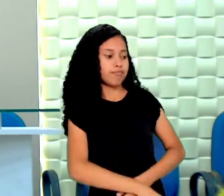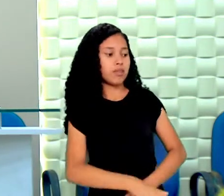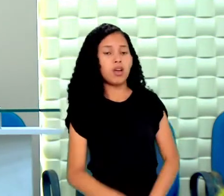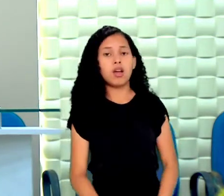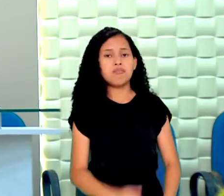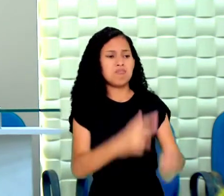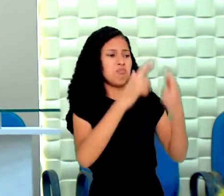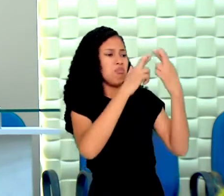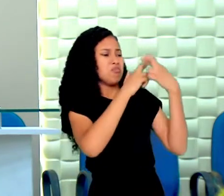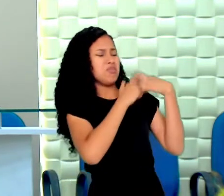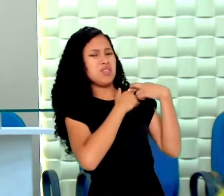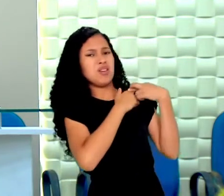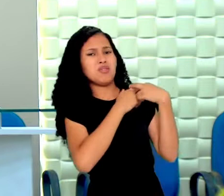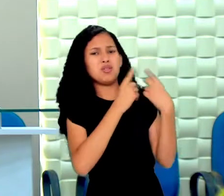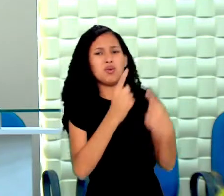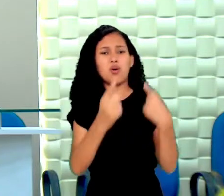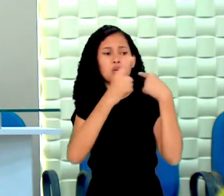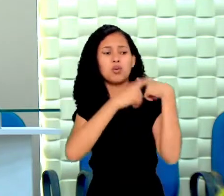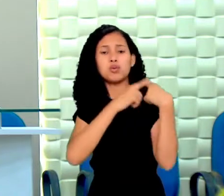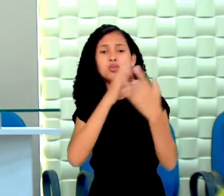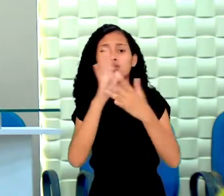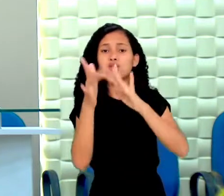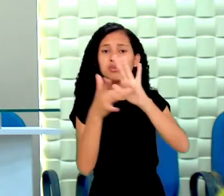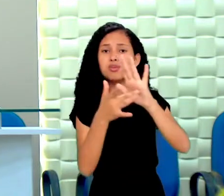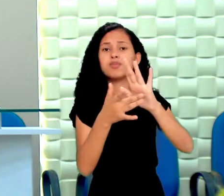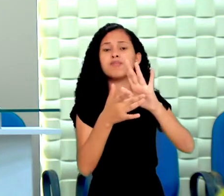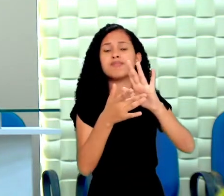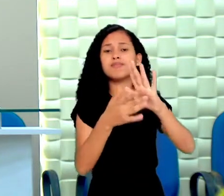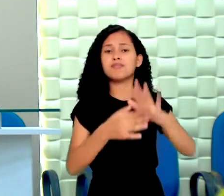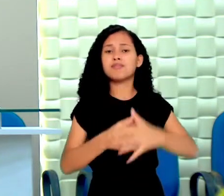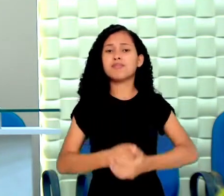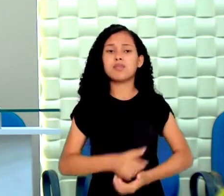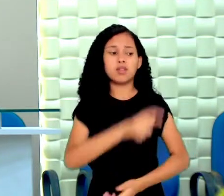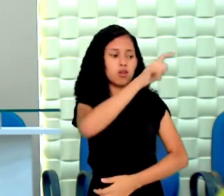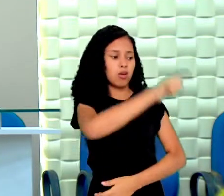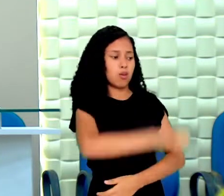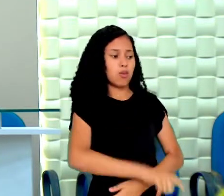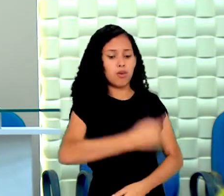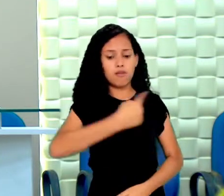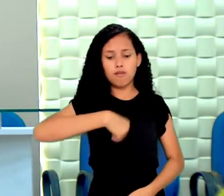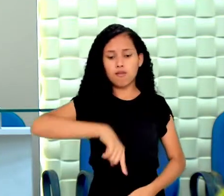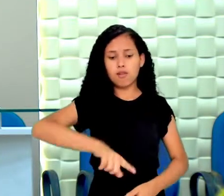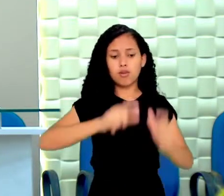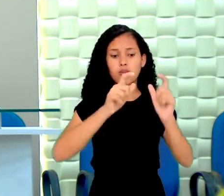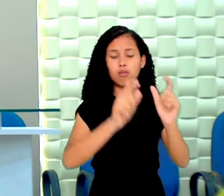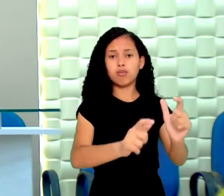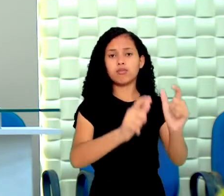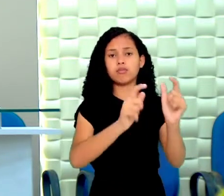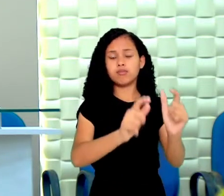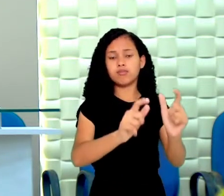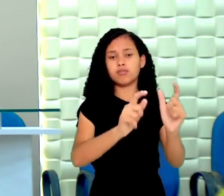de Jesus. E ele vai ao Gólgota,